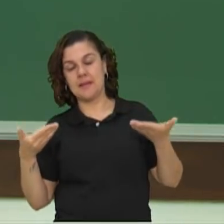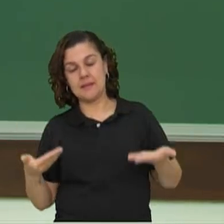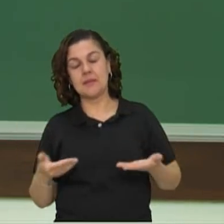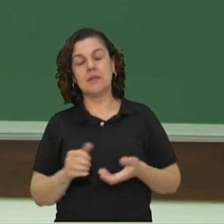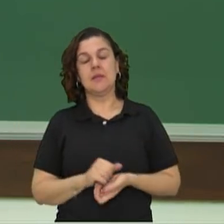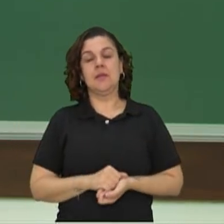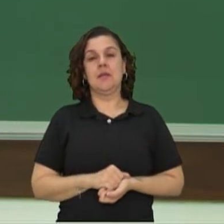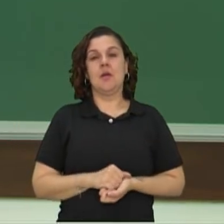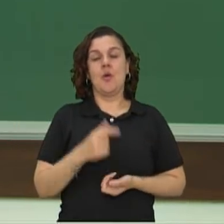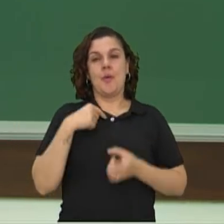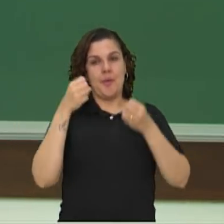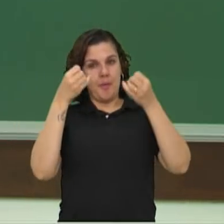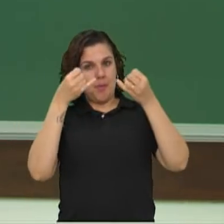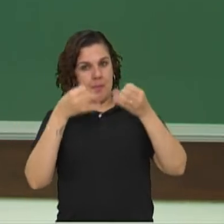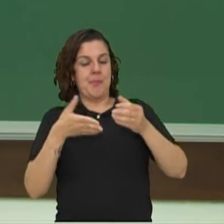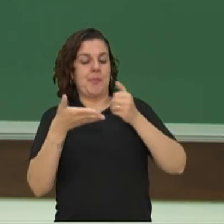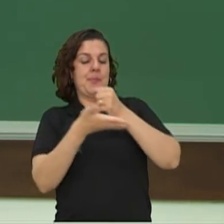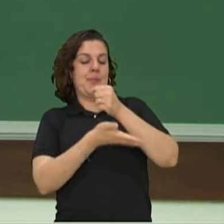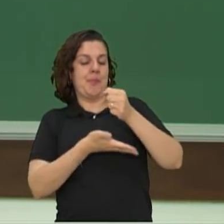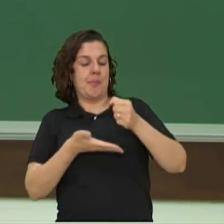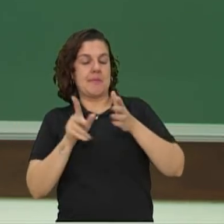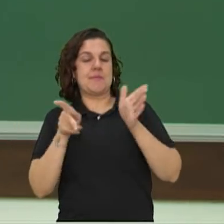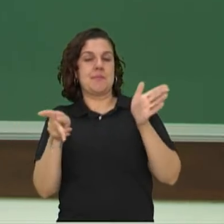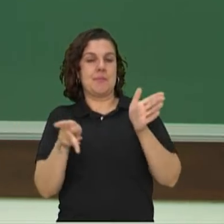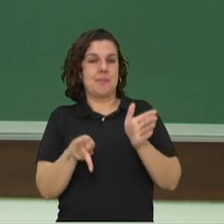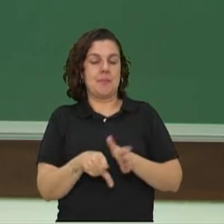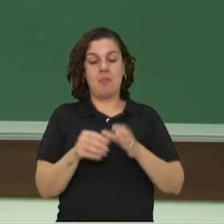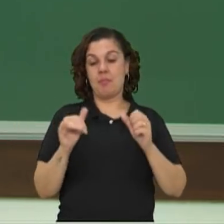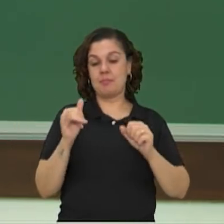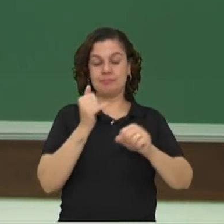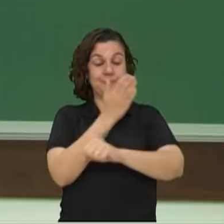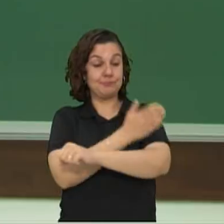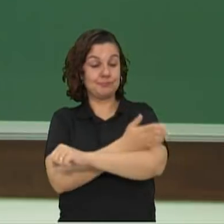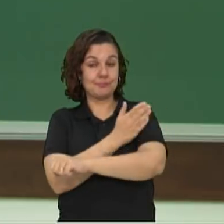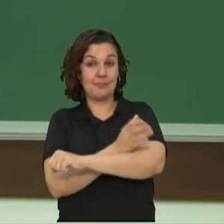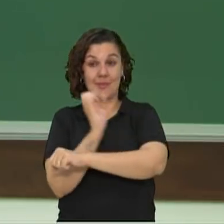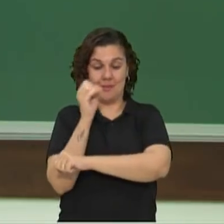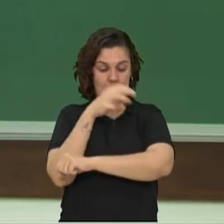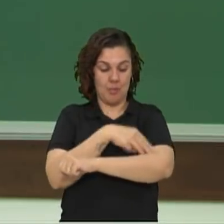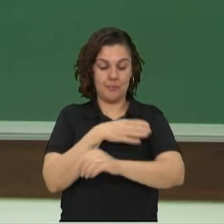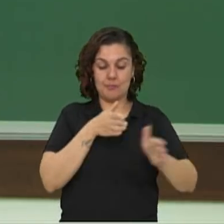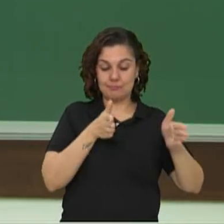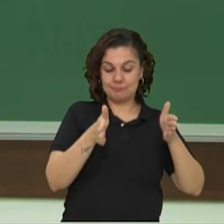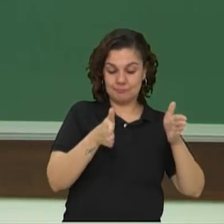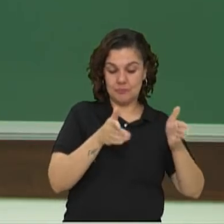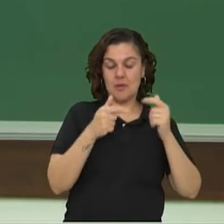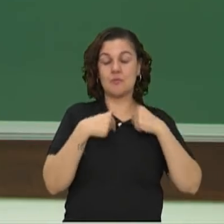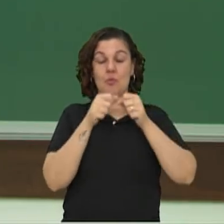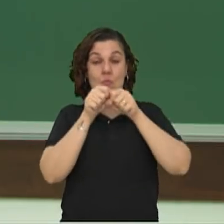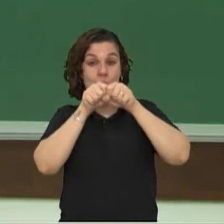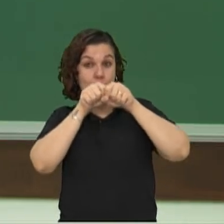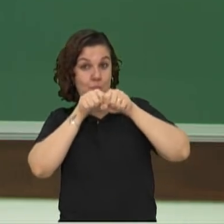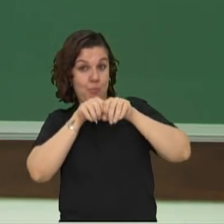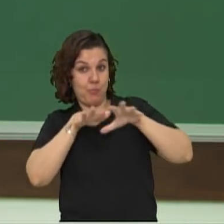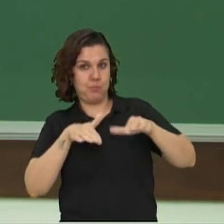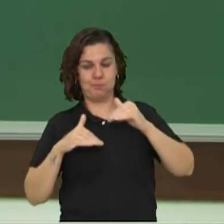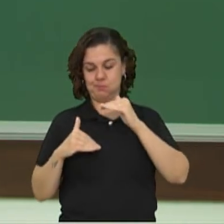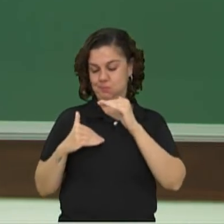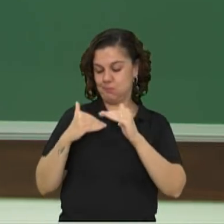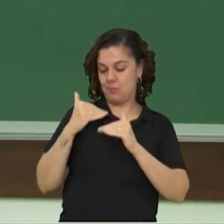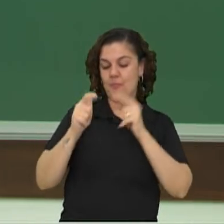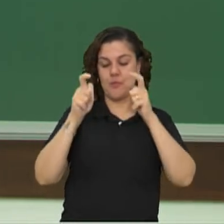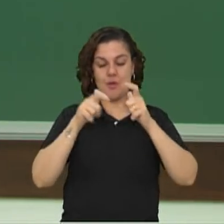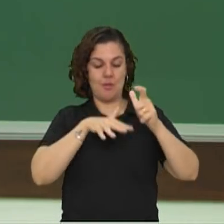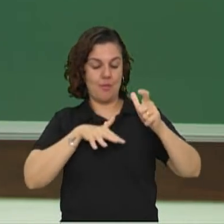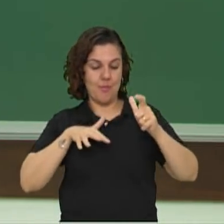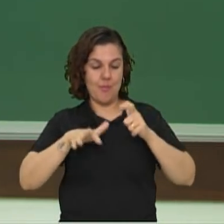quando eu falei que basicamente dentro da Idade Média houve um processo de desenvolvimento do espaço